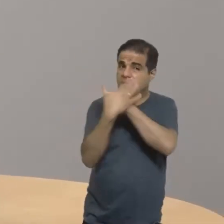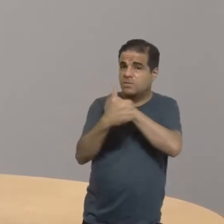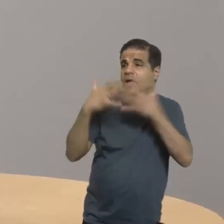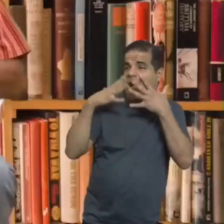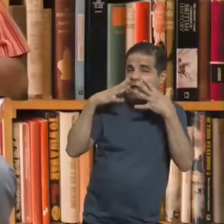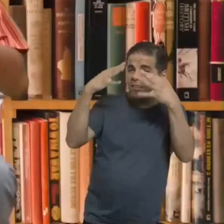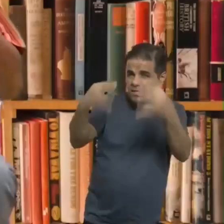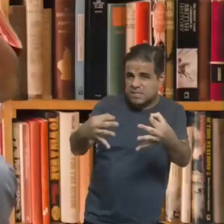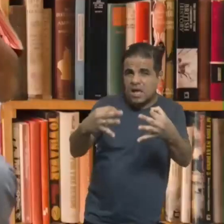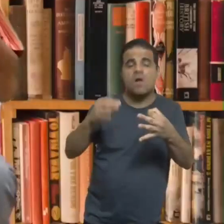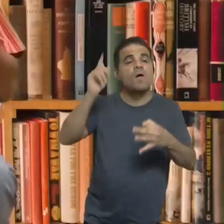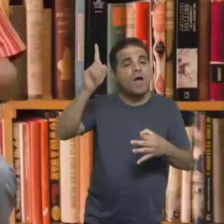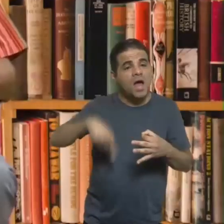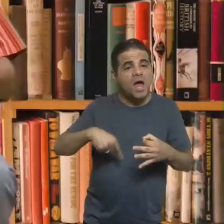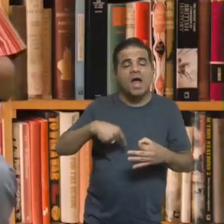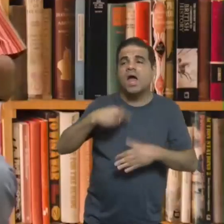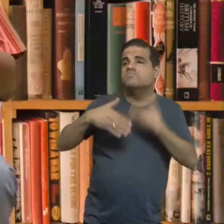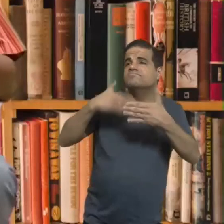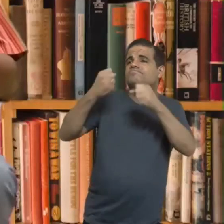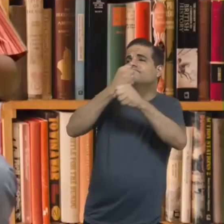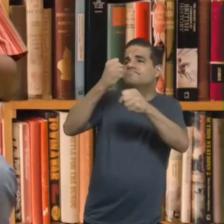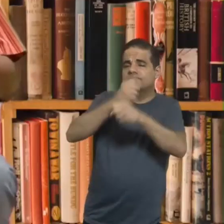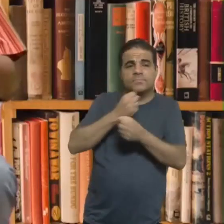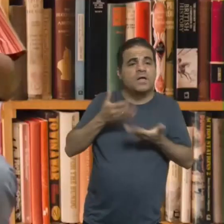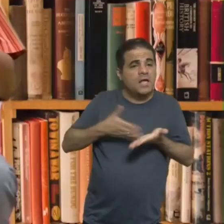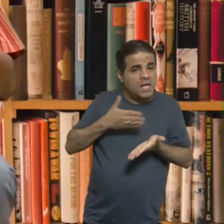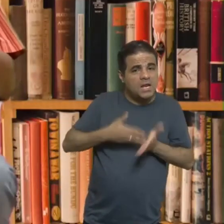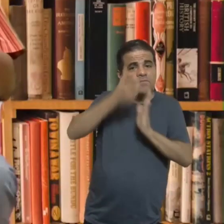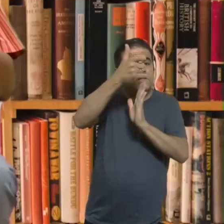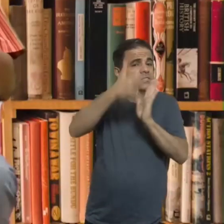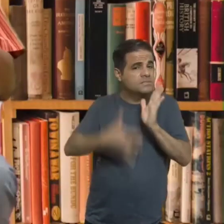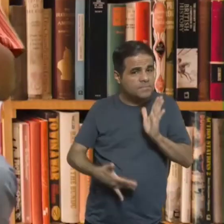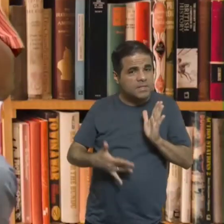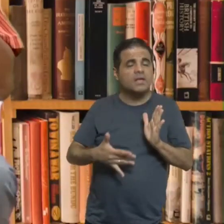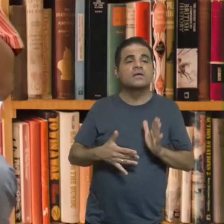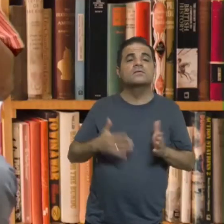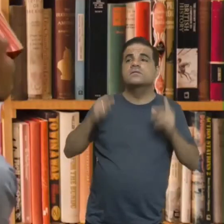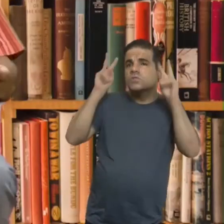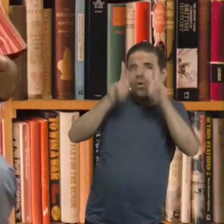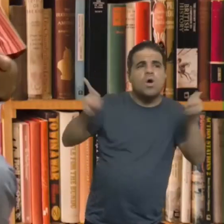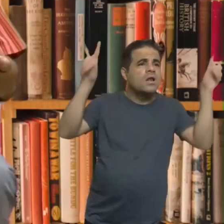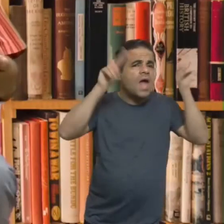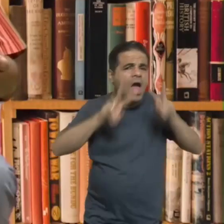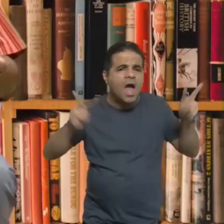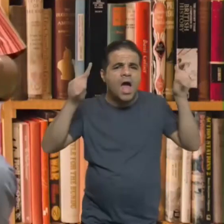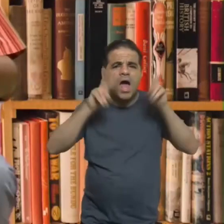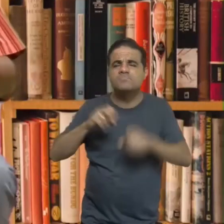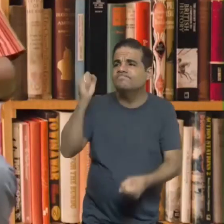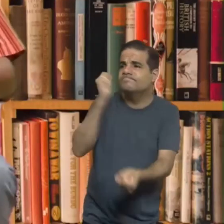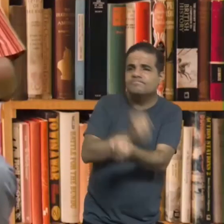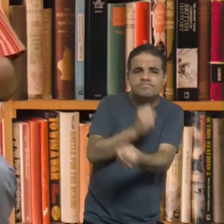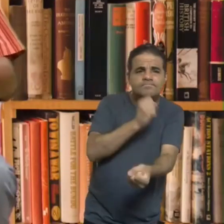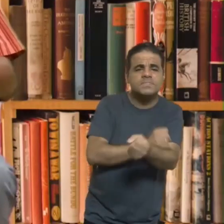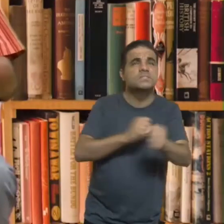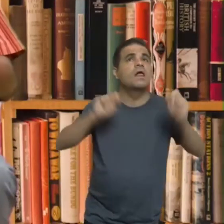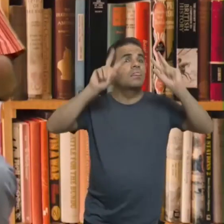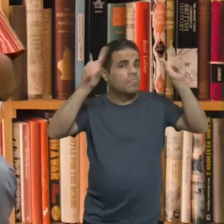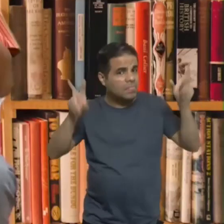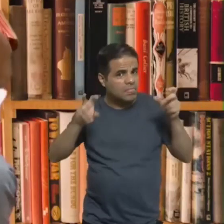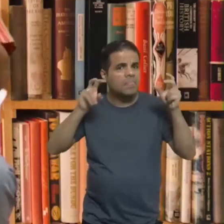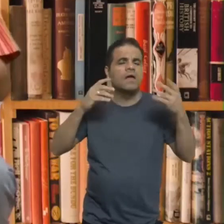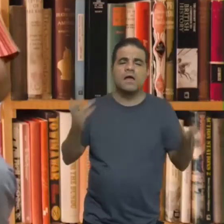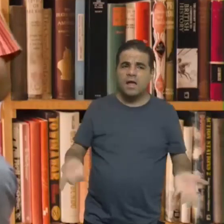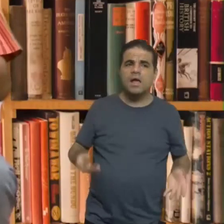me chamou a atenção é a desconstrução que tá o livro faz né desce olhar viciado que temos sobre o tema